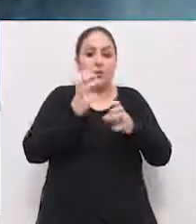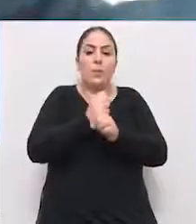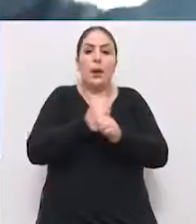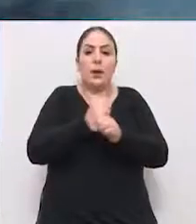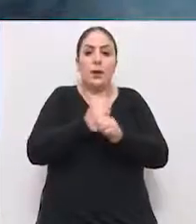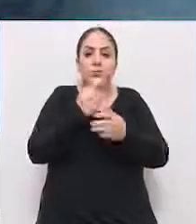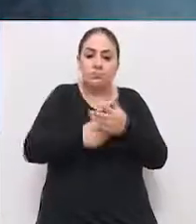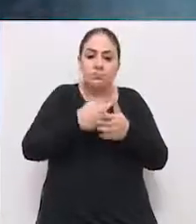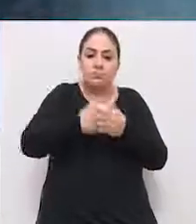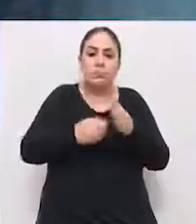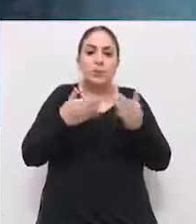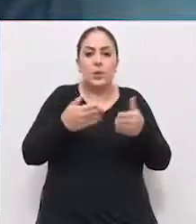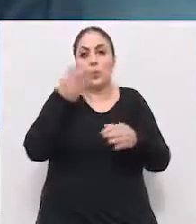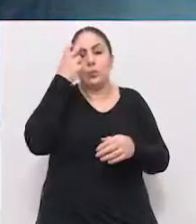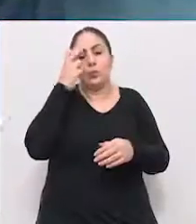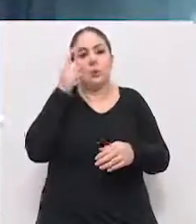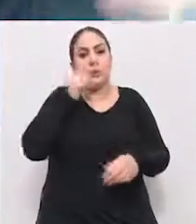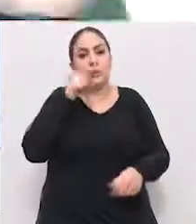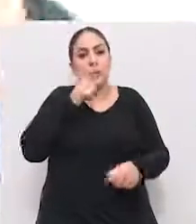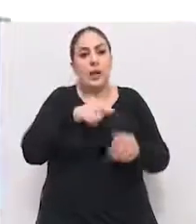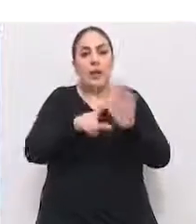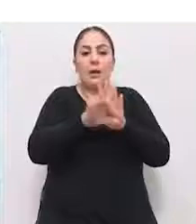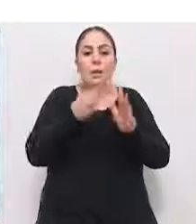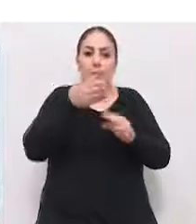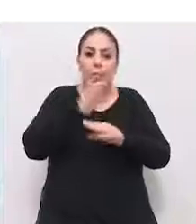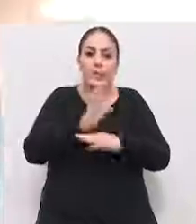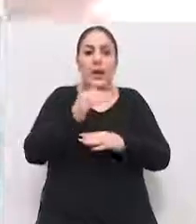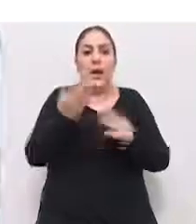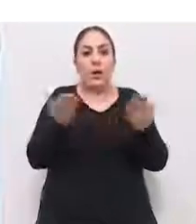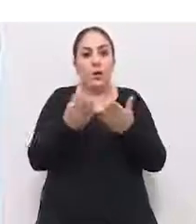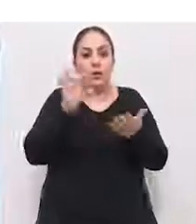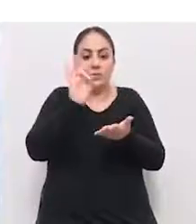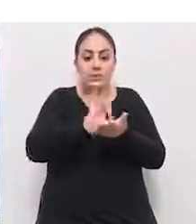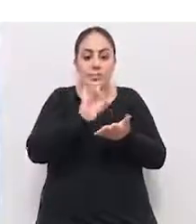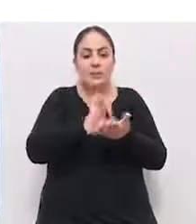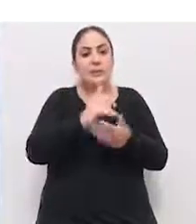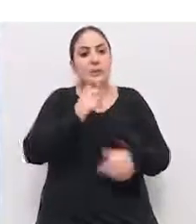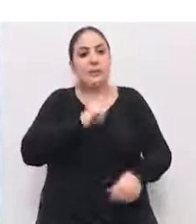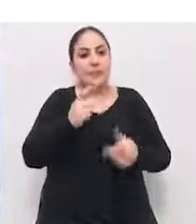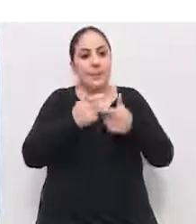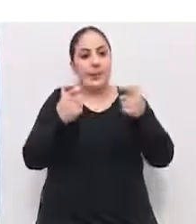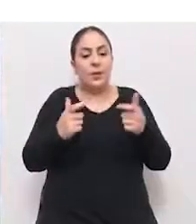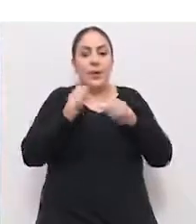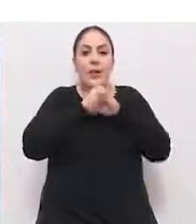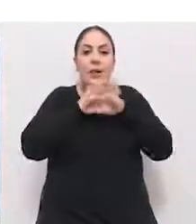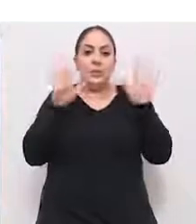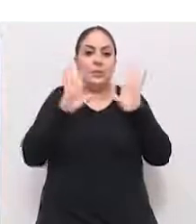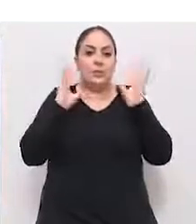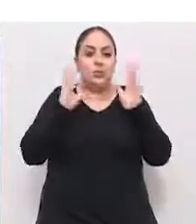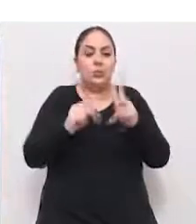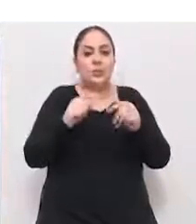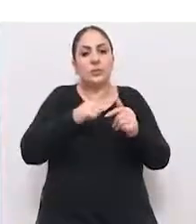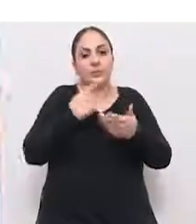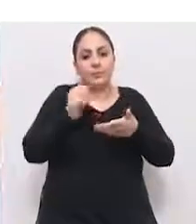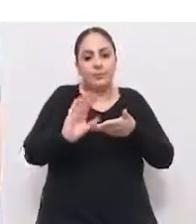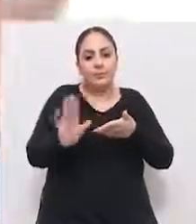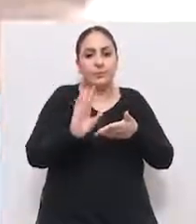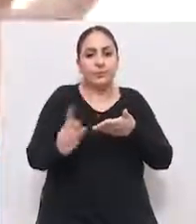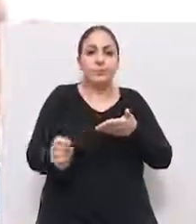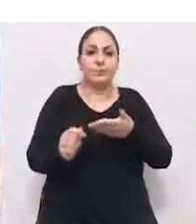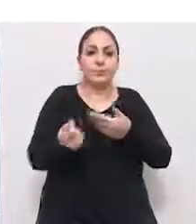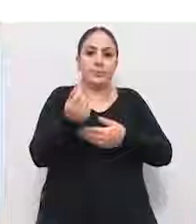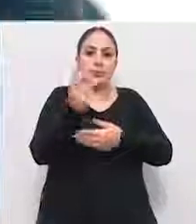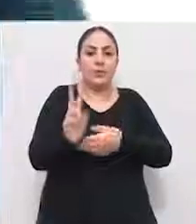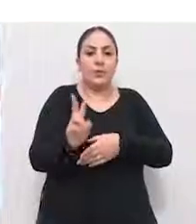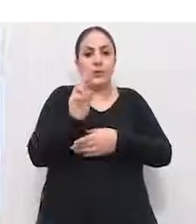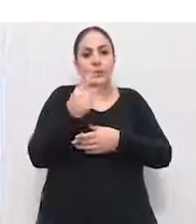nos somar no esforço da cultura para que a lei fosse aprovada, agora garantir que tenha a maior transparência possível na destinação